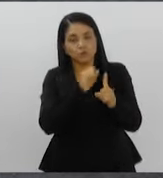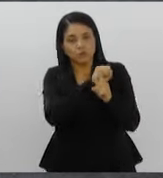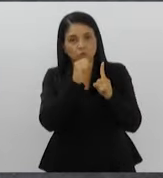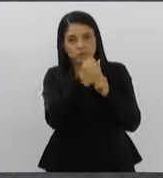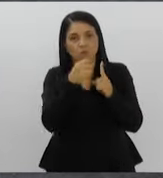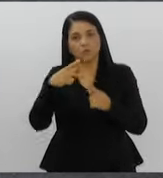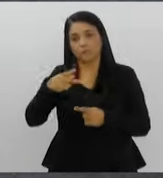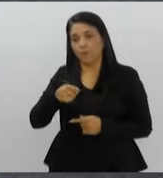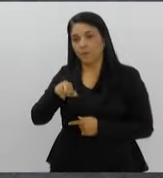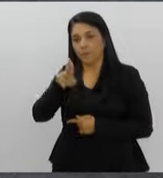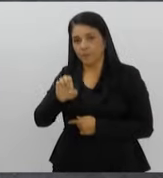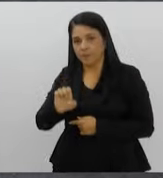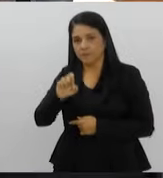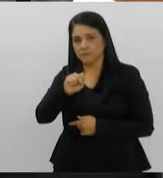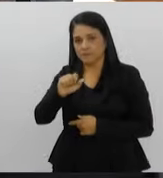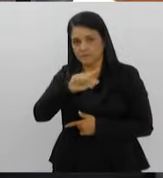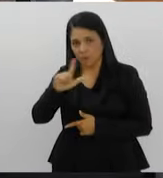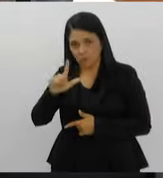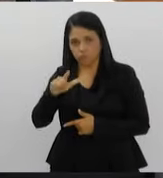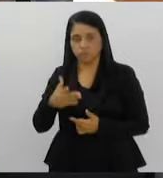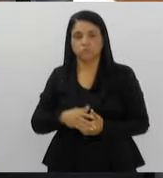Pré-Sal.